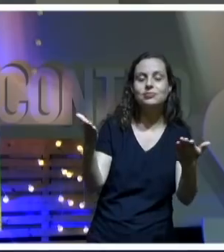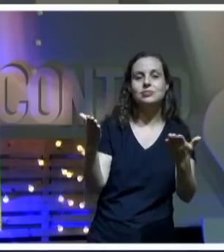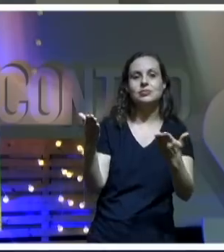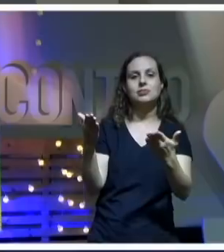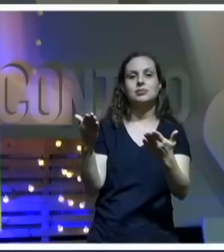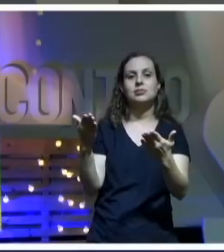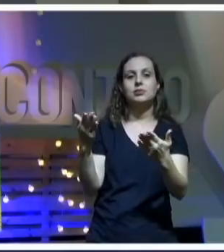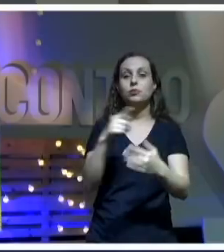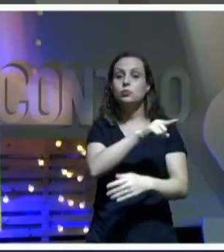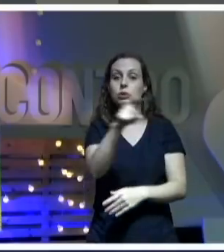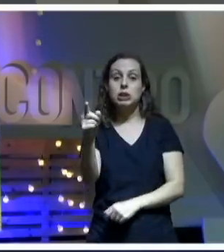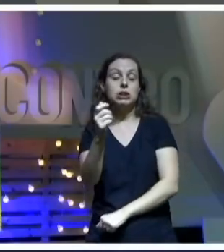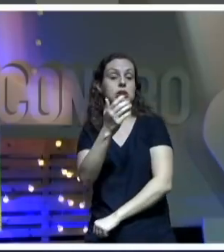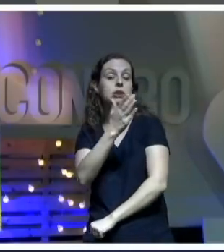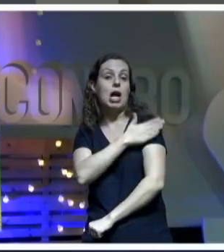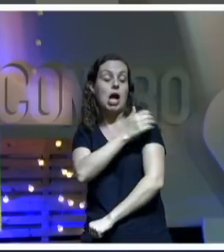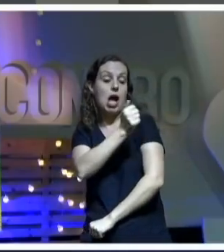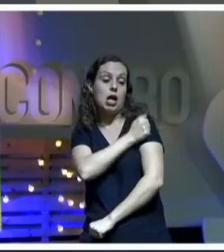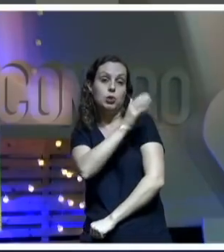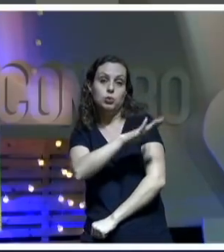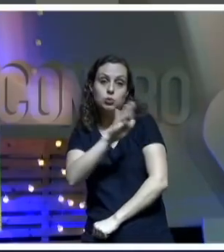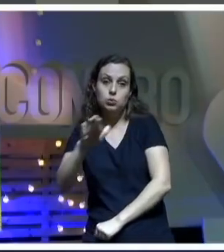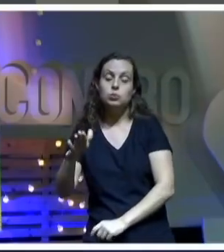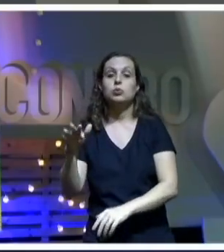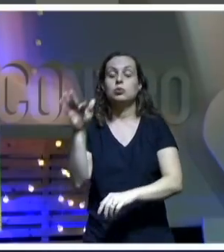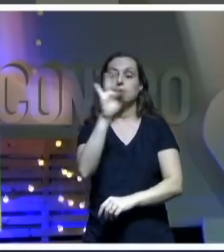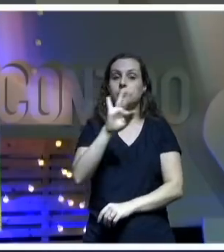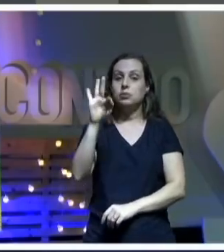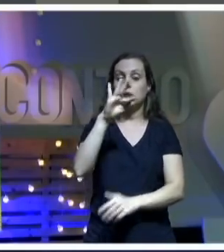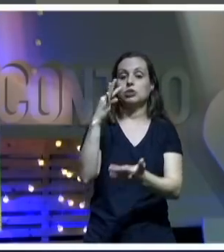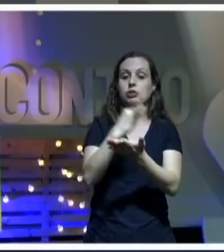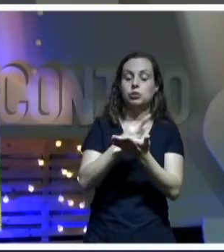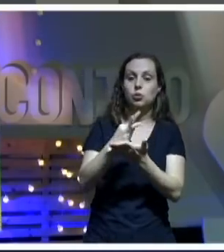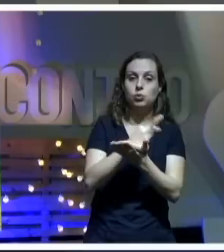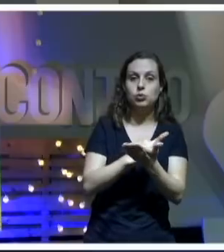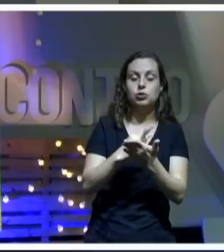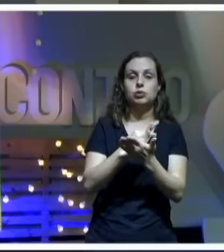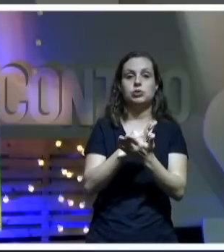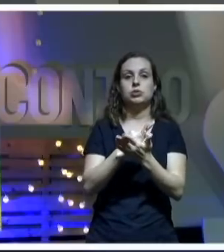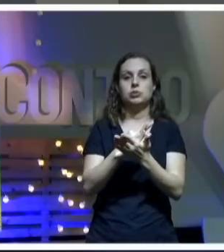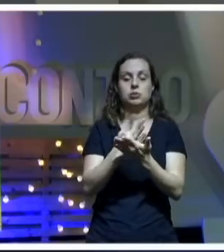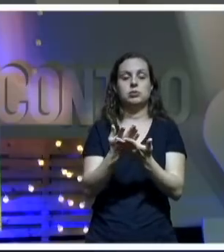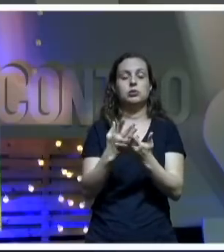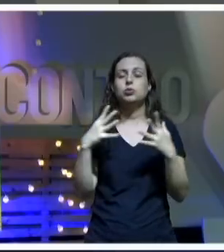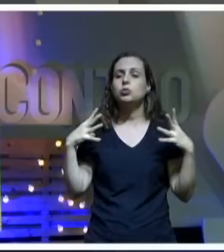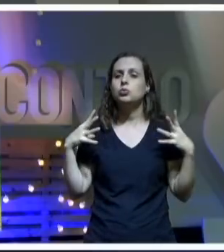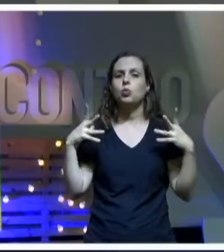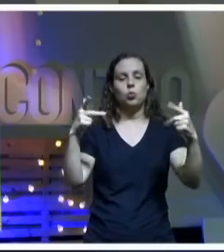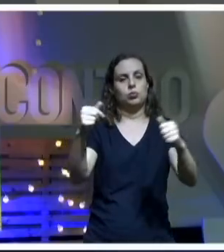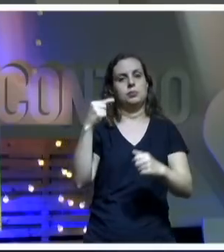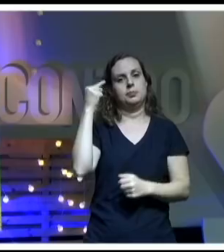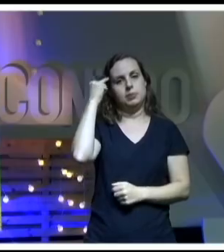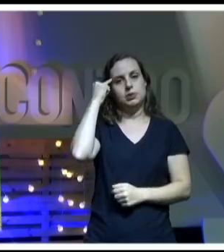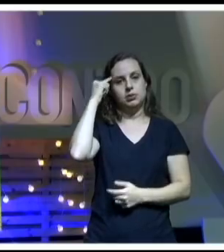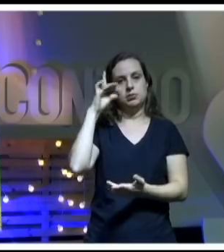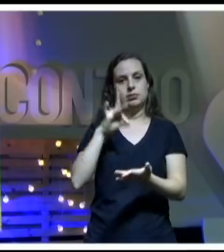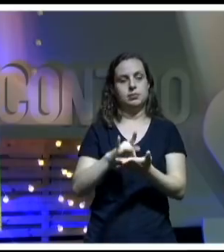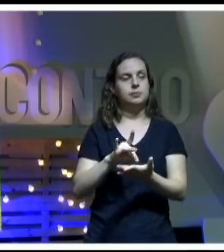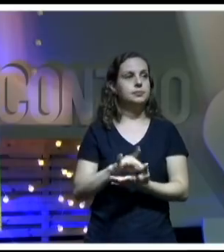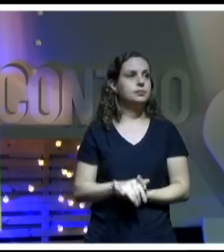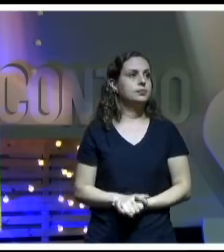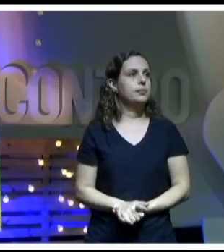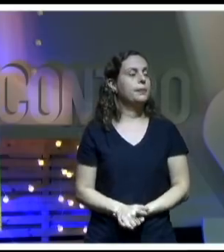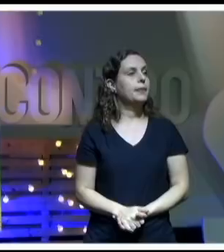evangélica do seu país como um todo ele não pensou na parte ele pensa nos problemas de todos e aí aquela